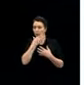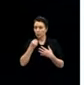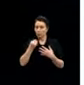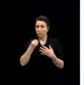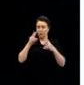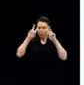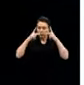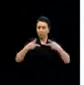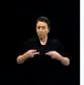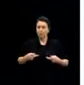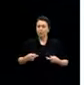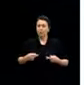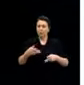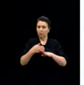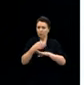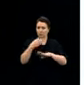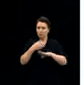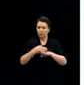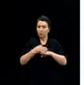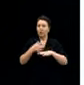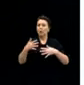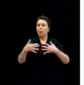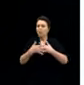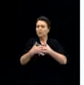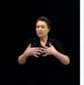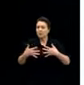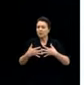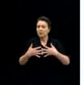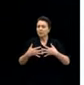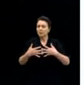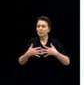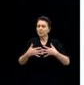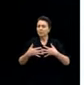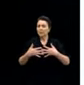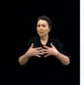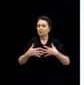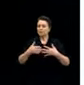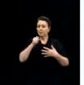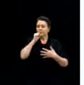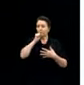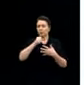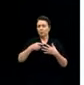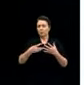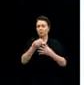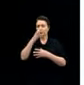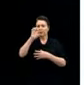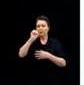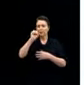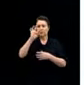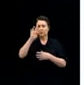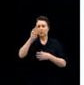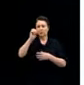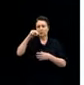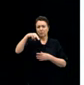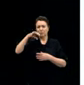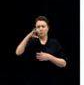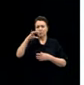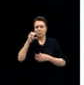em qual tecido do organismo humano o estrôncio 90 será acumulado